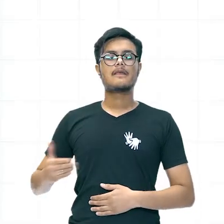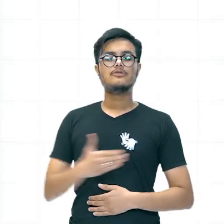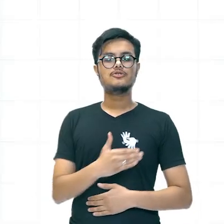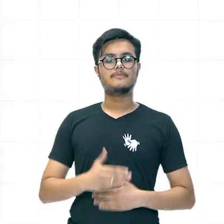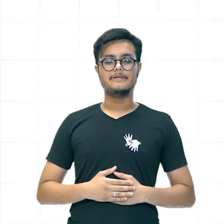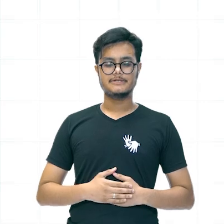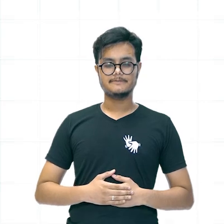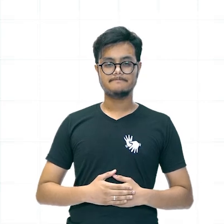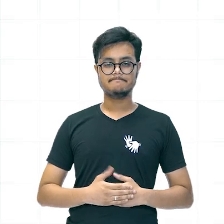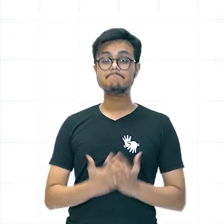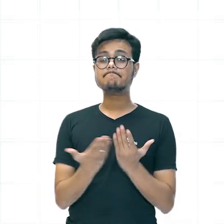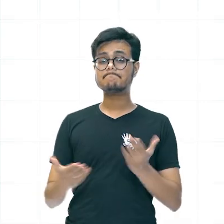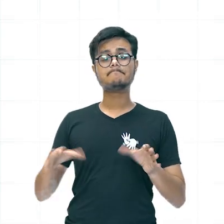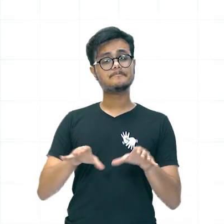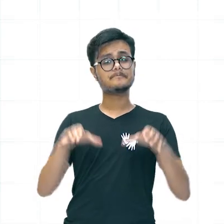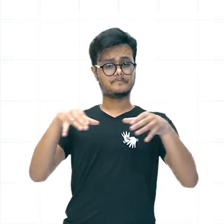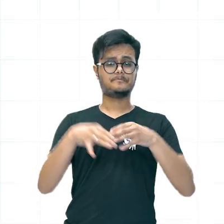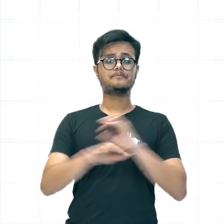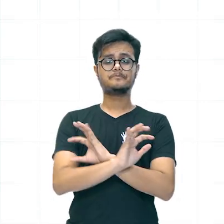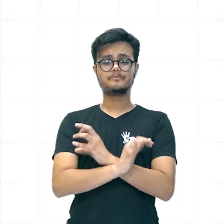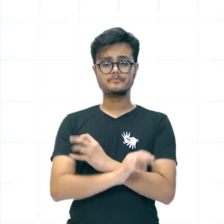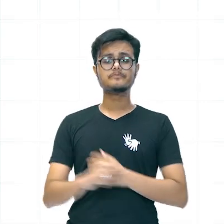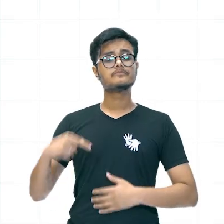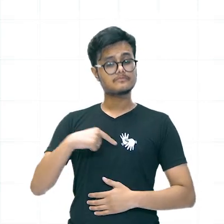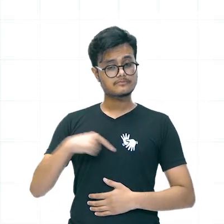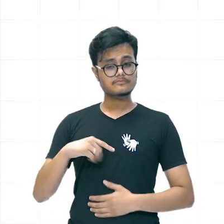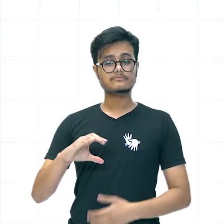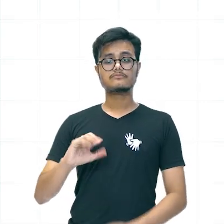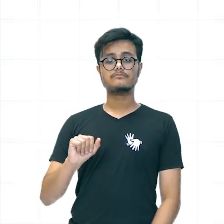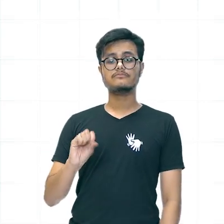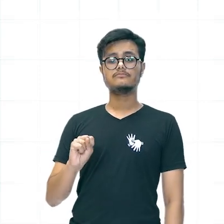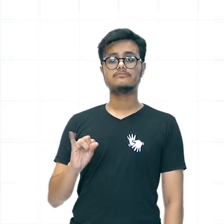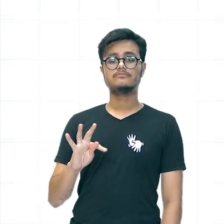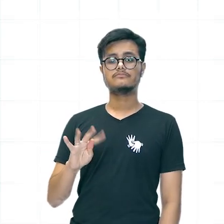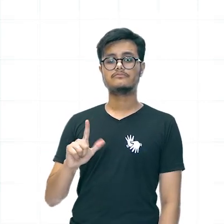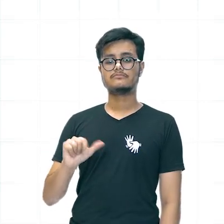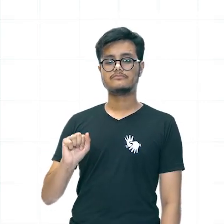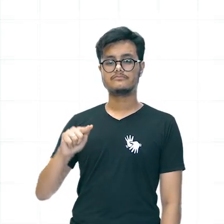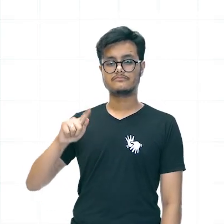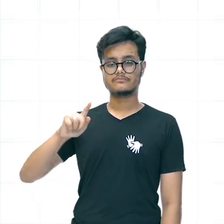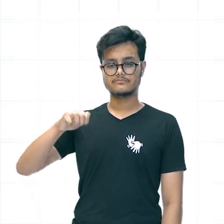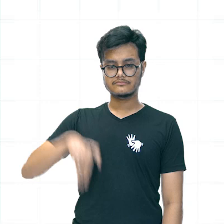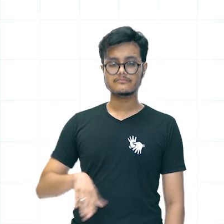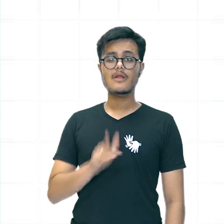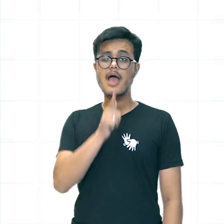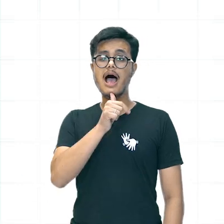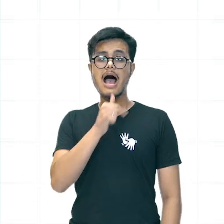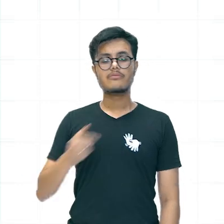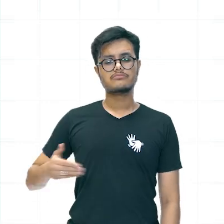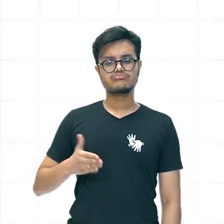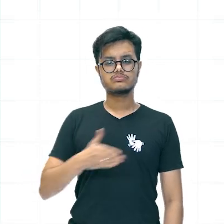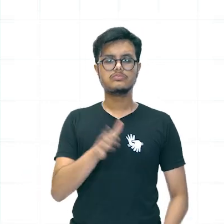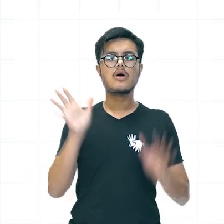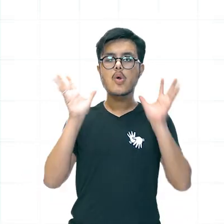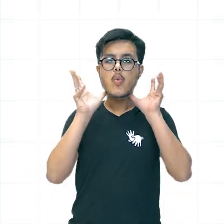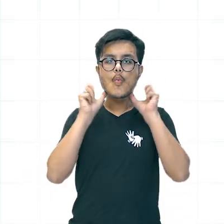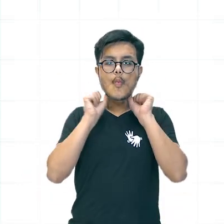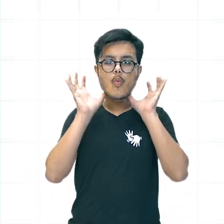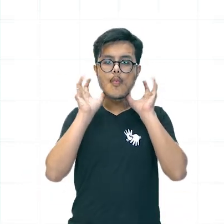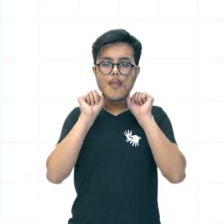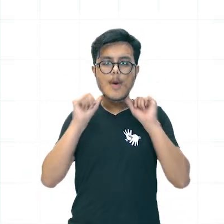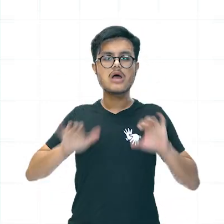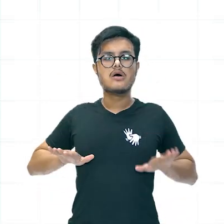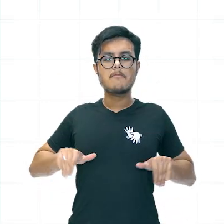peixes. Os peixes pertencem ao grupo dos vertebrados. Eles são vertebrados aquáticos que respiram por brânquias,